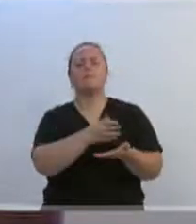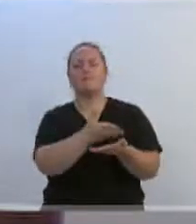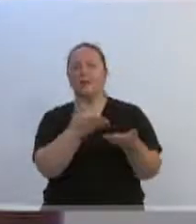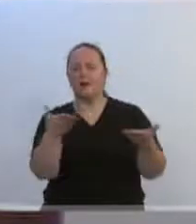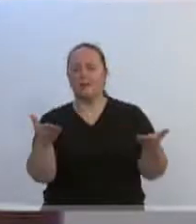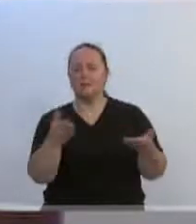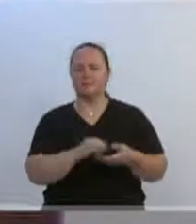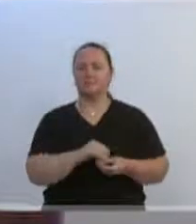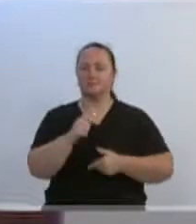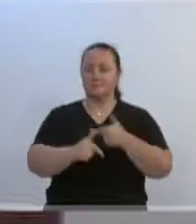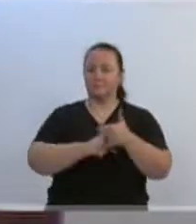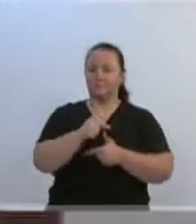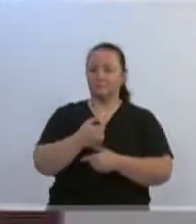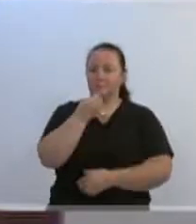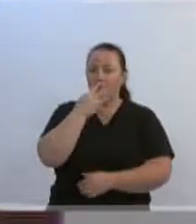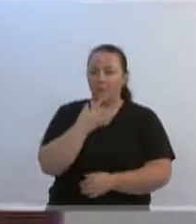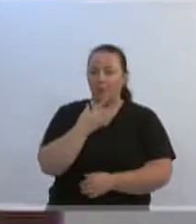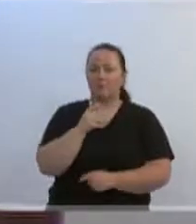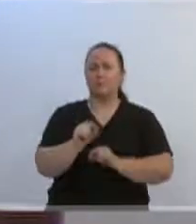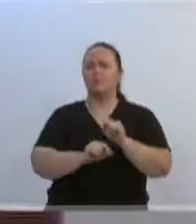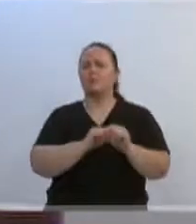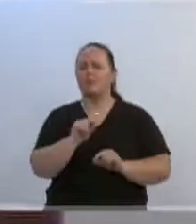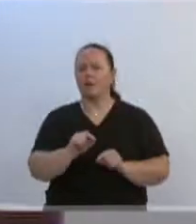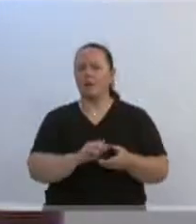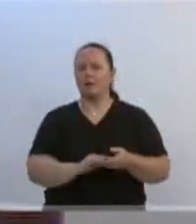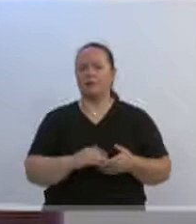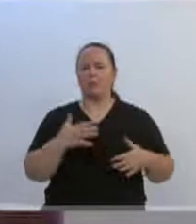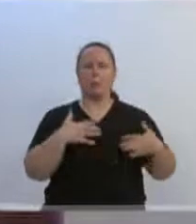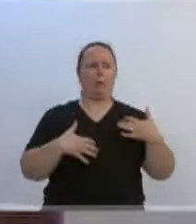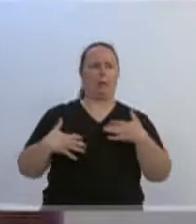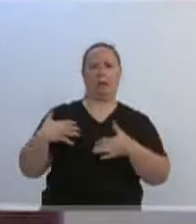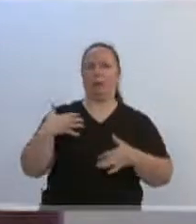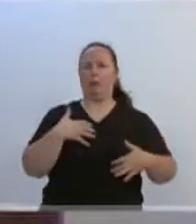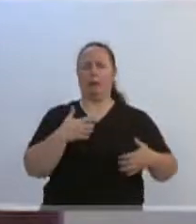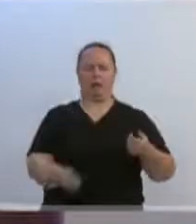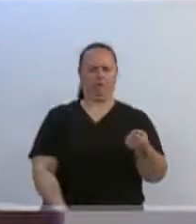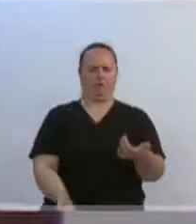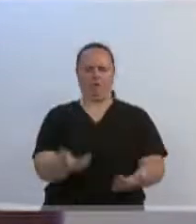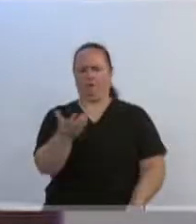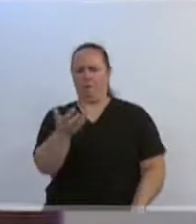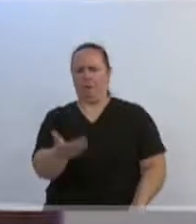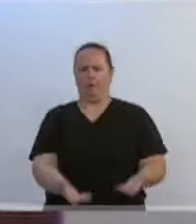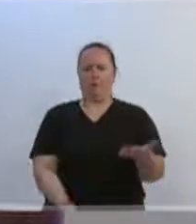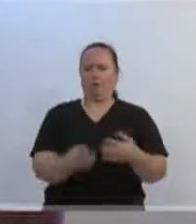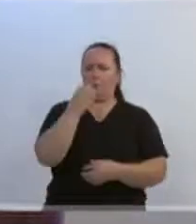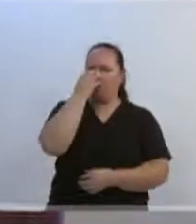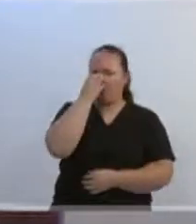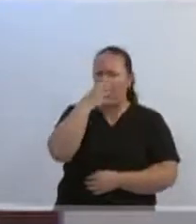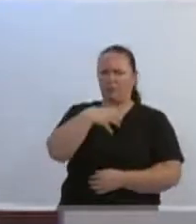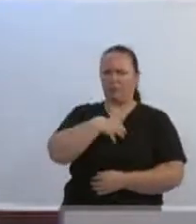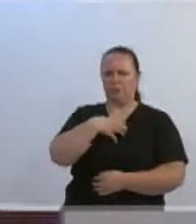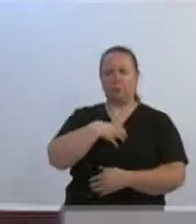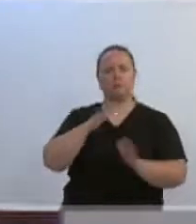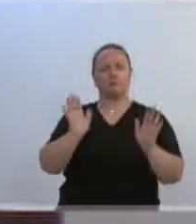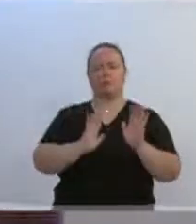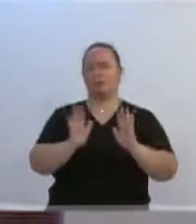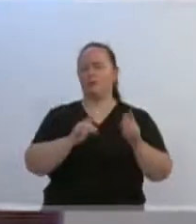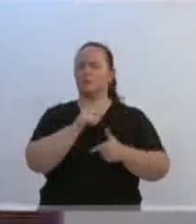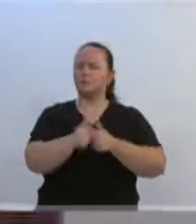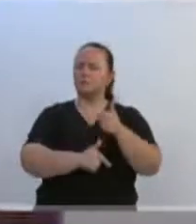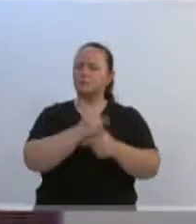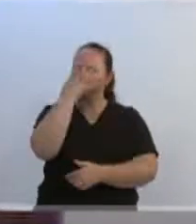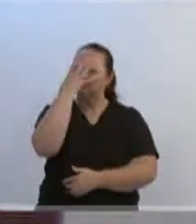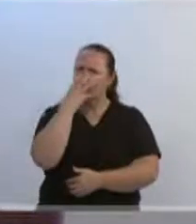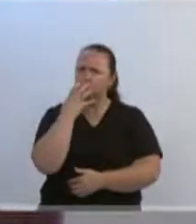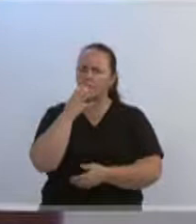trabalho não é com o escândalo nem com o botafogo no meio da rua e nem com um passado mas sim um trabalho sério que